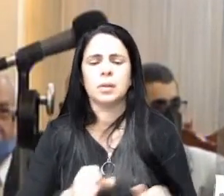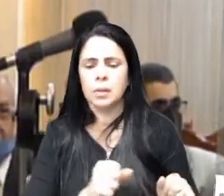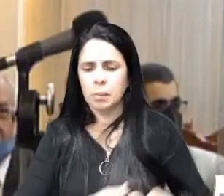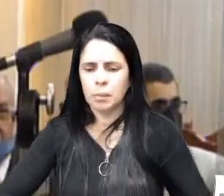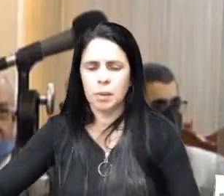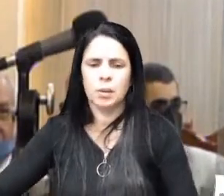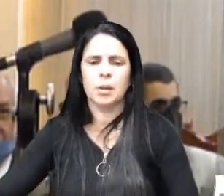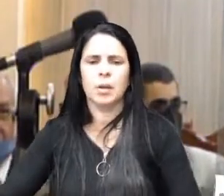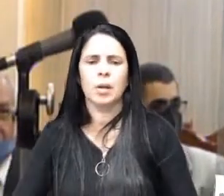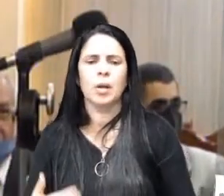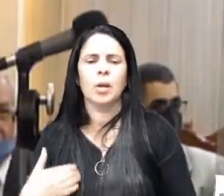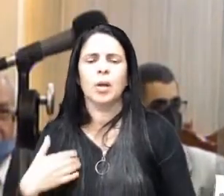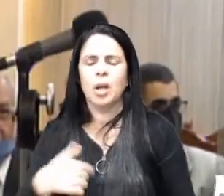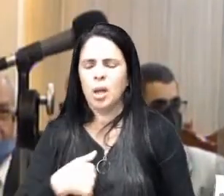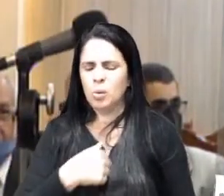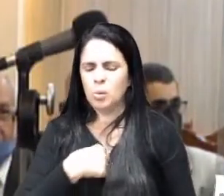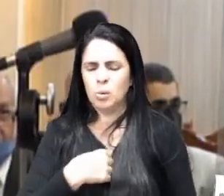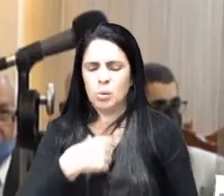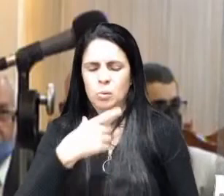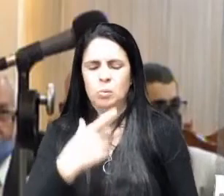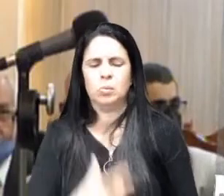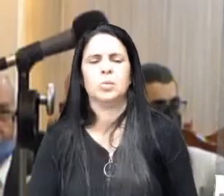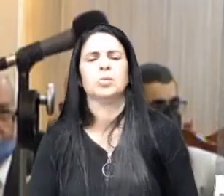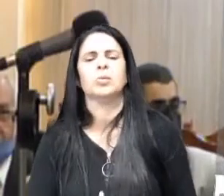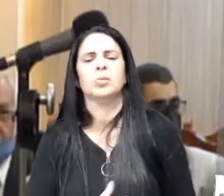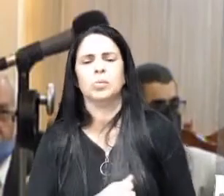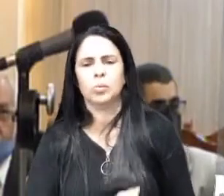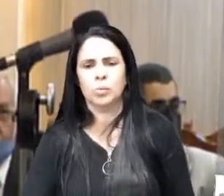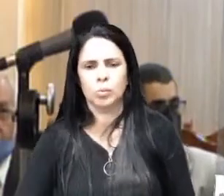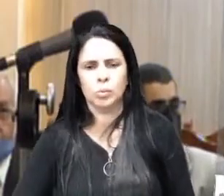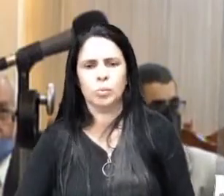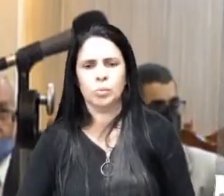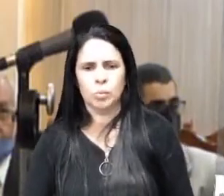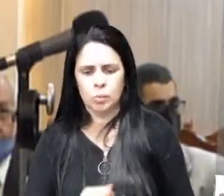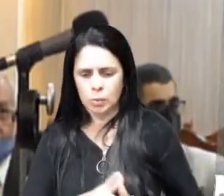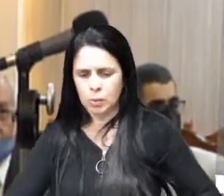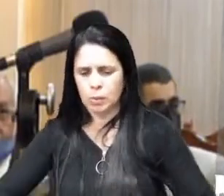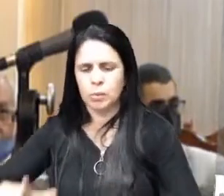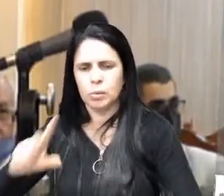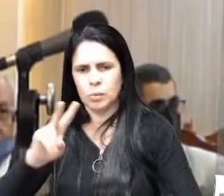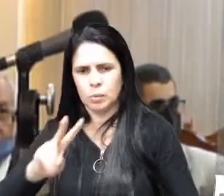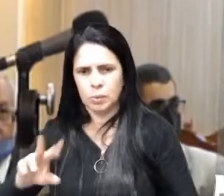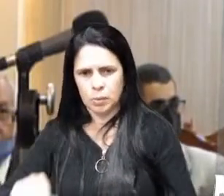o dízimo de tudo quanto possuo.